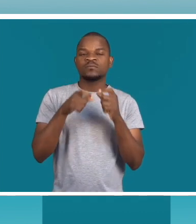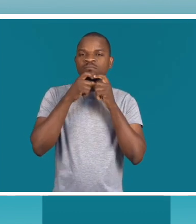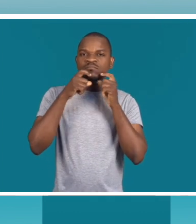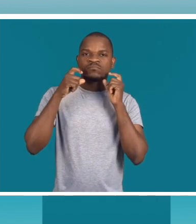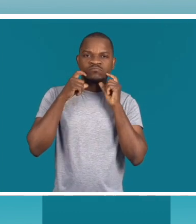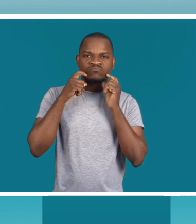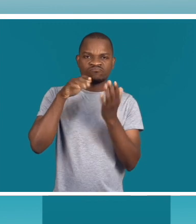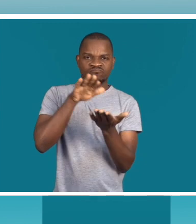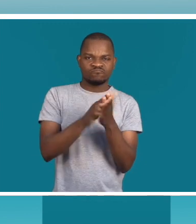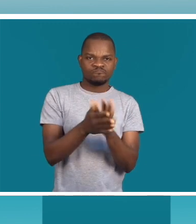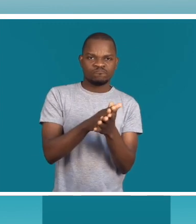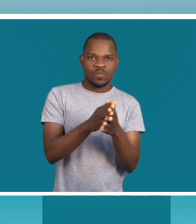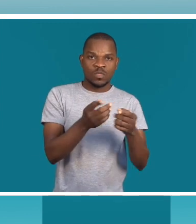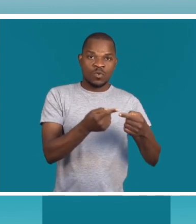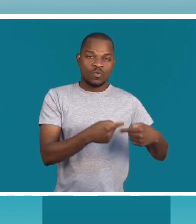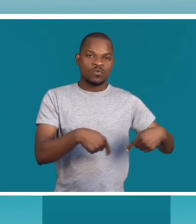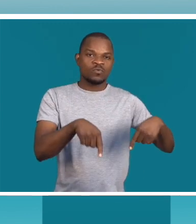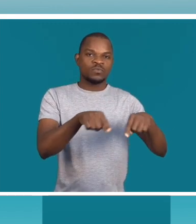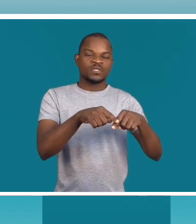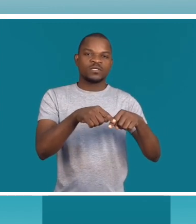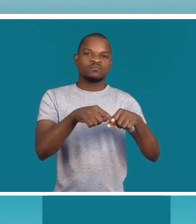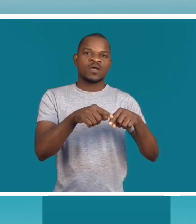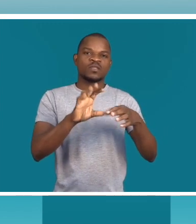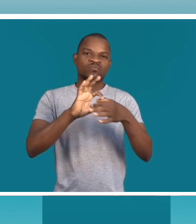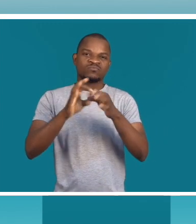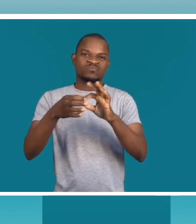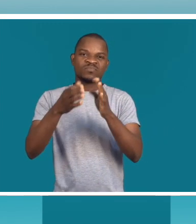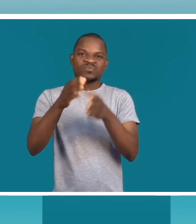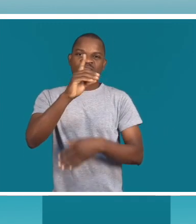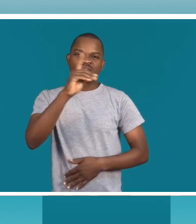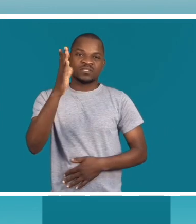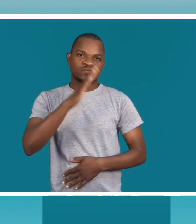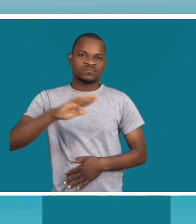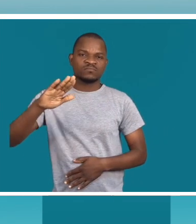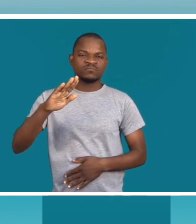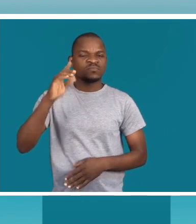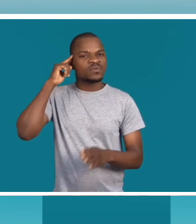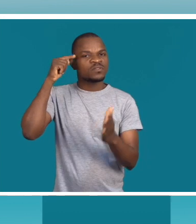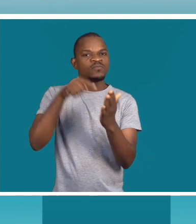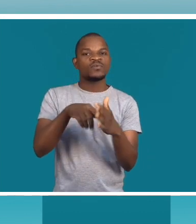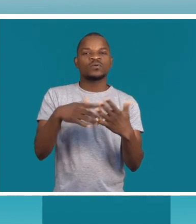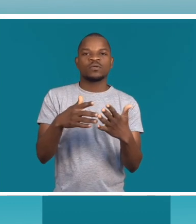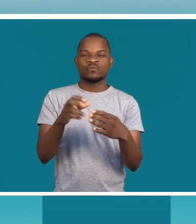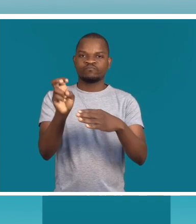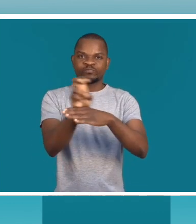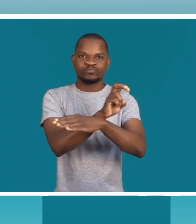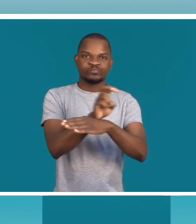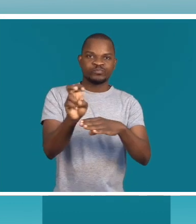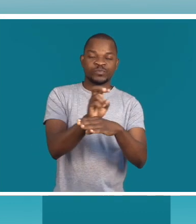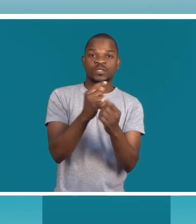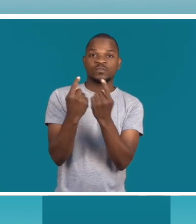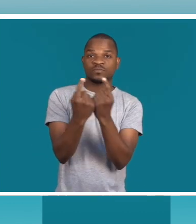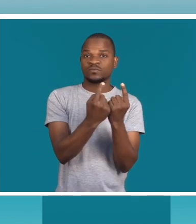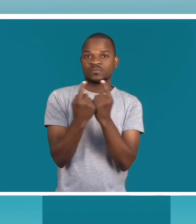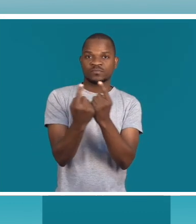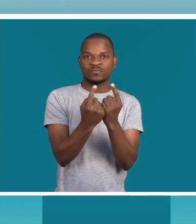o Comitê Paralímpico Nacional, é exatamente para velar por estas situações. Acredito que esta